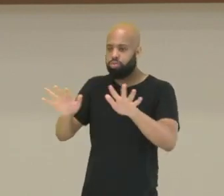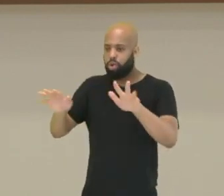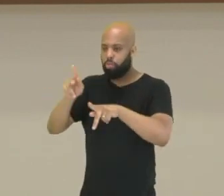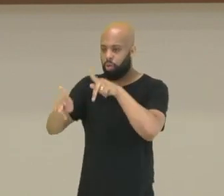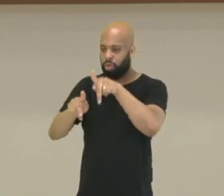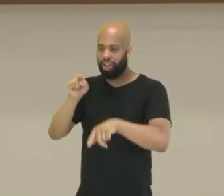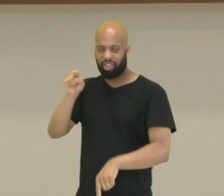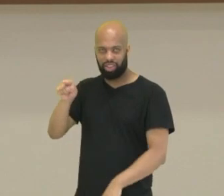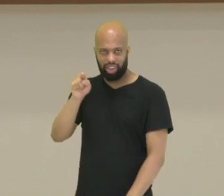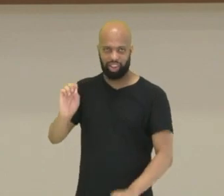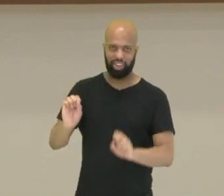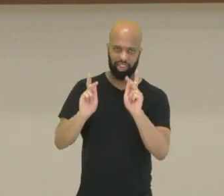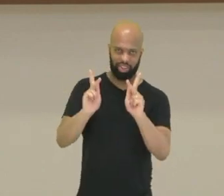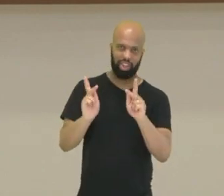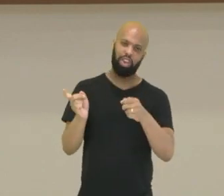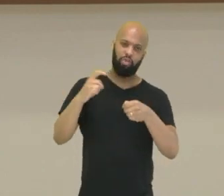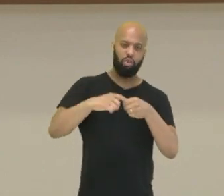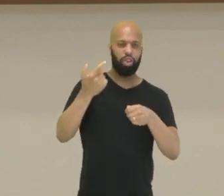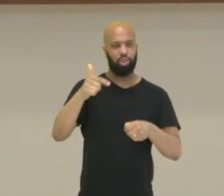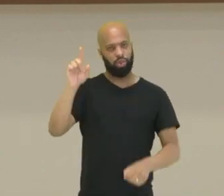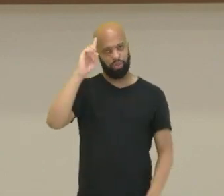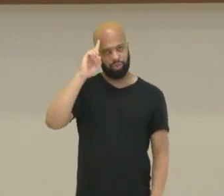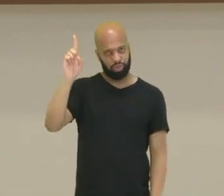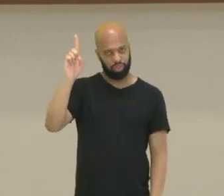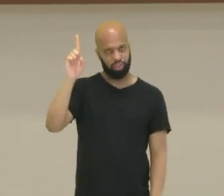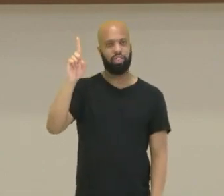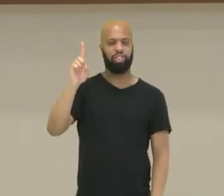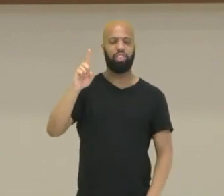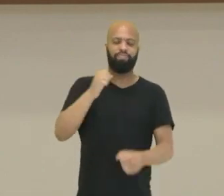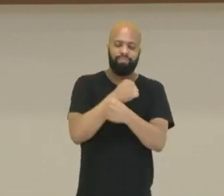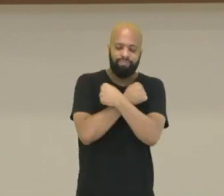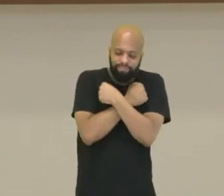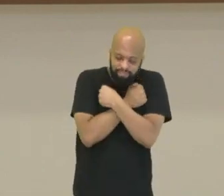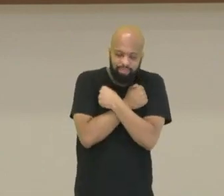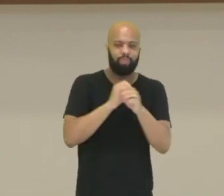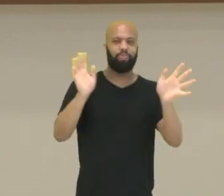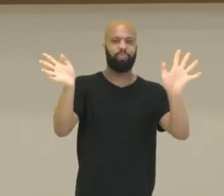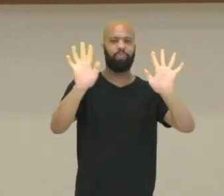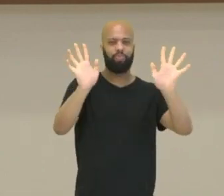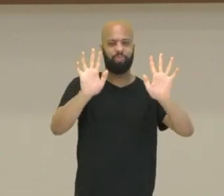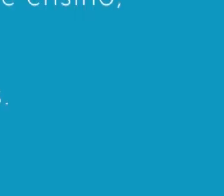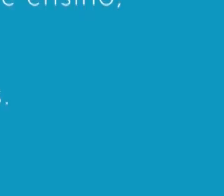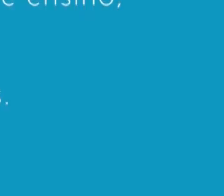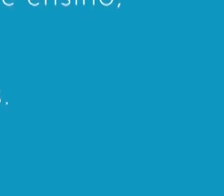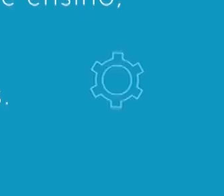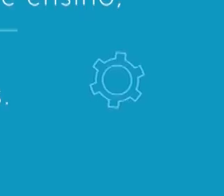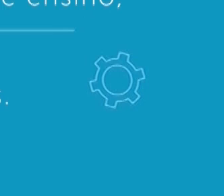parte do Brasil. Voltamos numa próxima aula com mais geografia. Um abraço a todos e até lá!